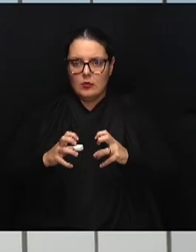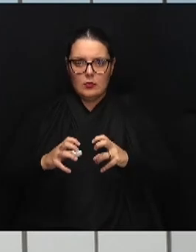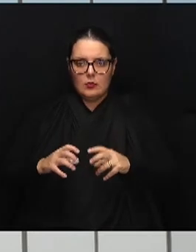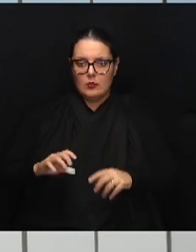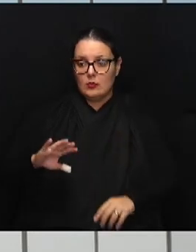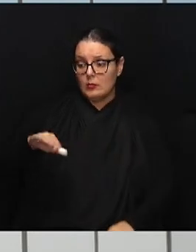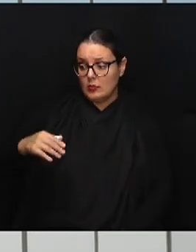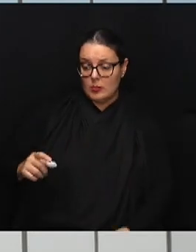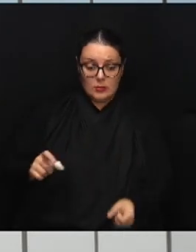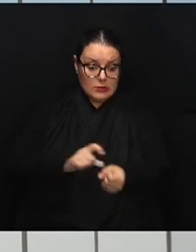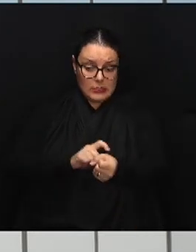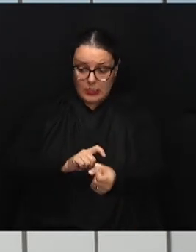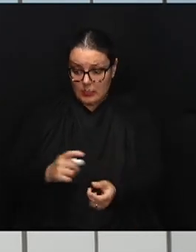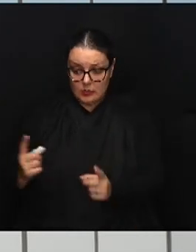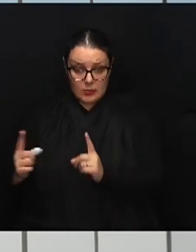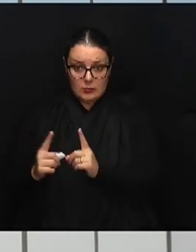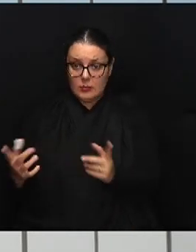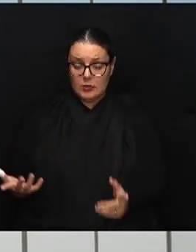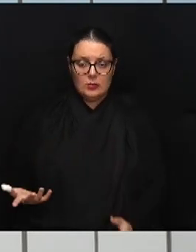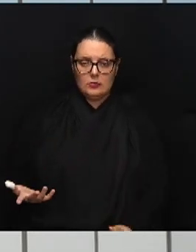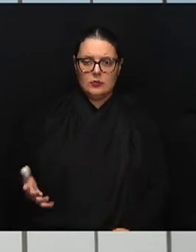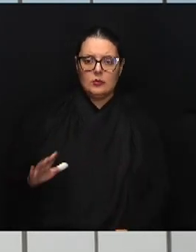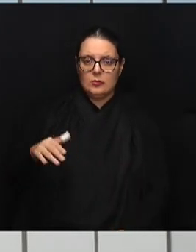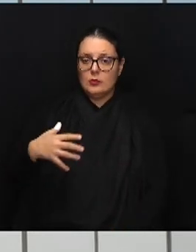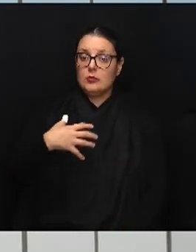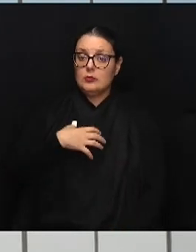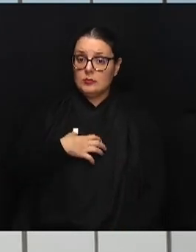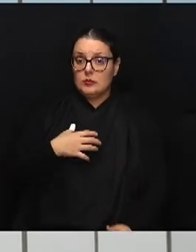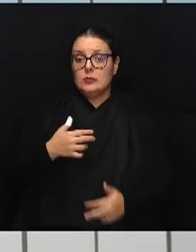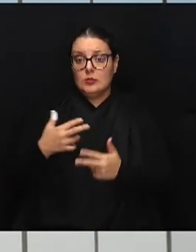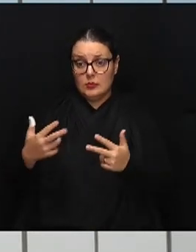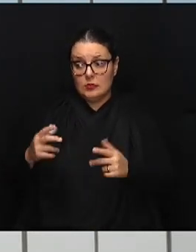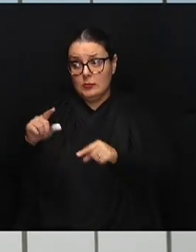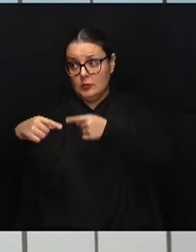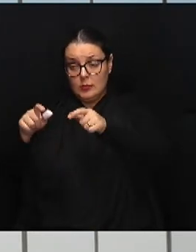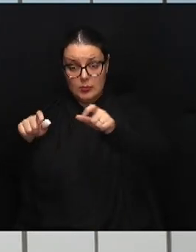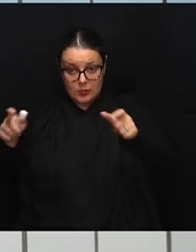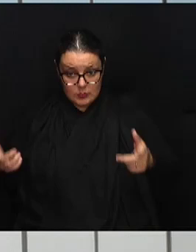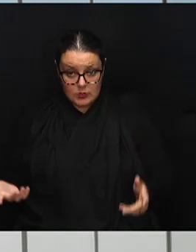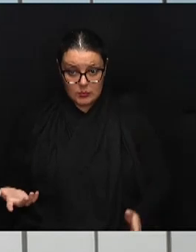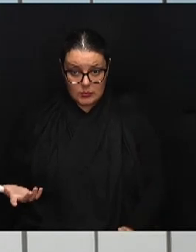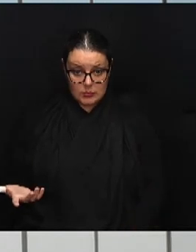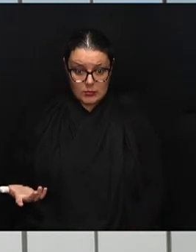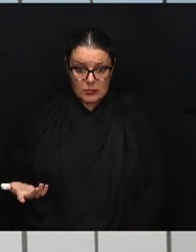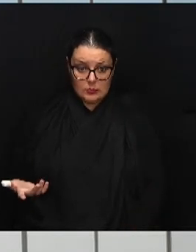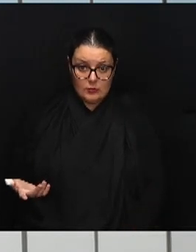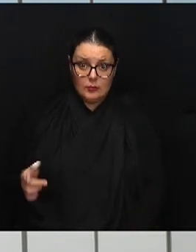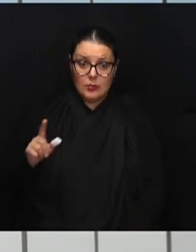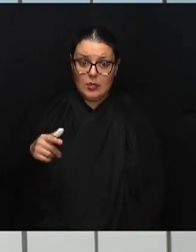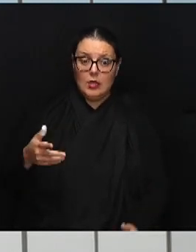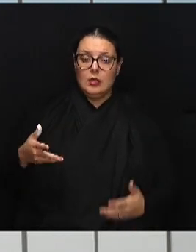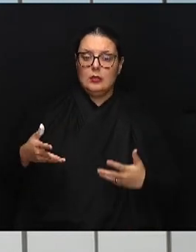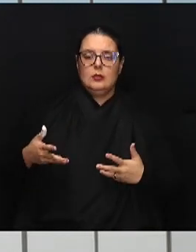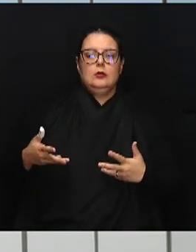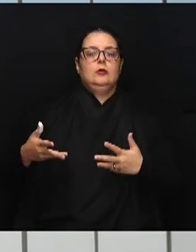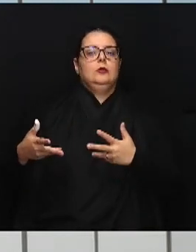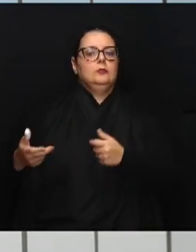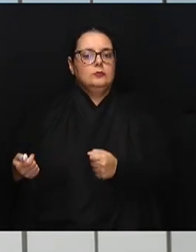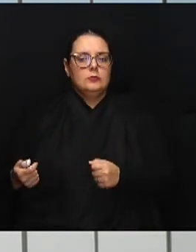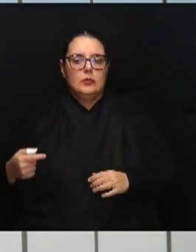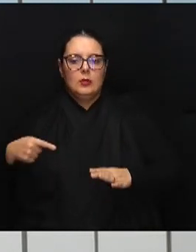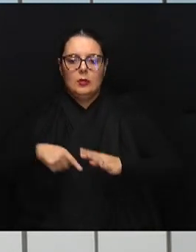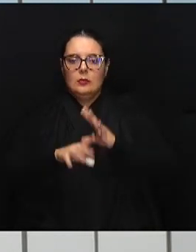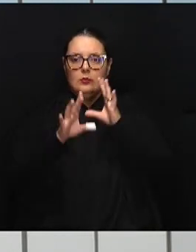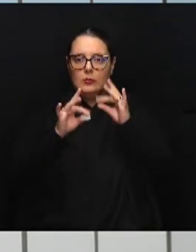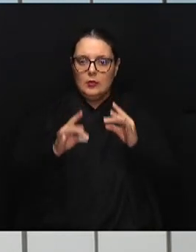outro, como quando a gente sente coisas por outras pessoas, né? Então, é um convite a um aprofundamento